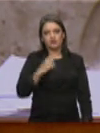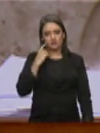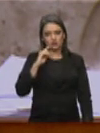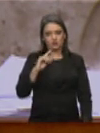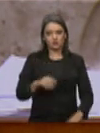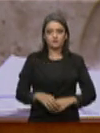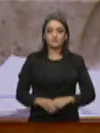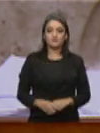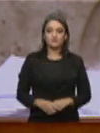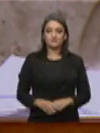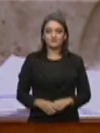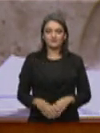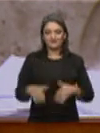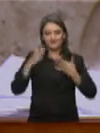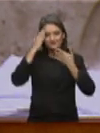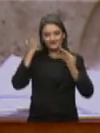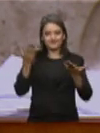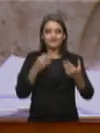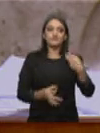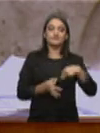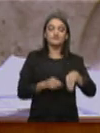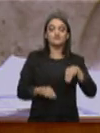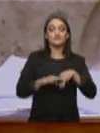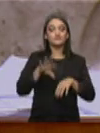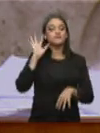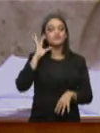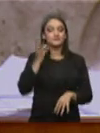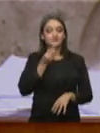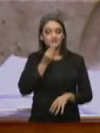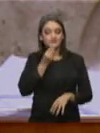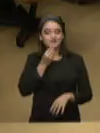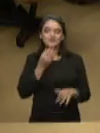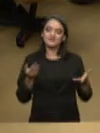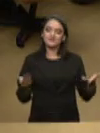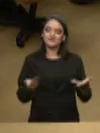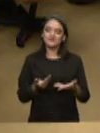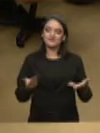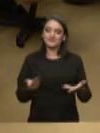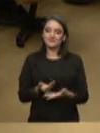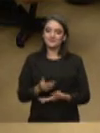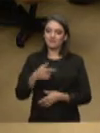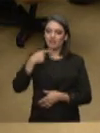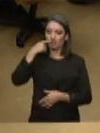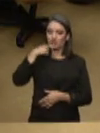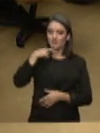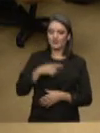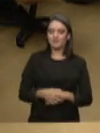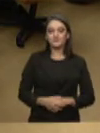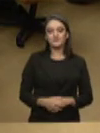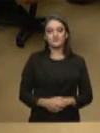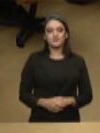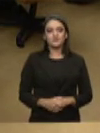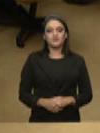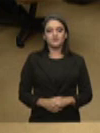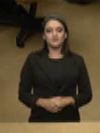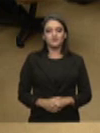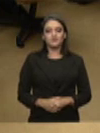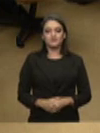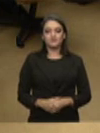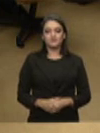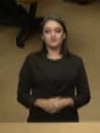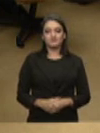Presidente, muito obrigada, ministro Toffoli, pois não, ministro Gilmar. Realmente, devo